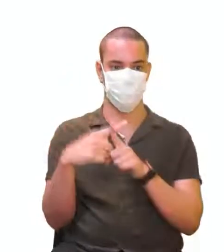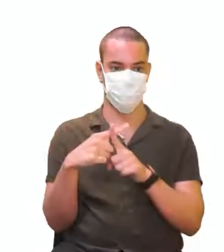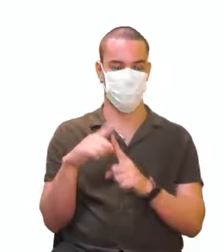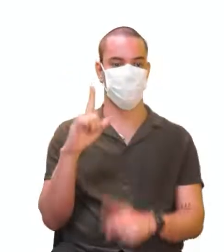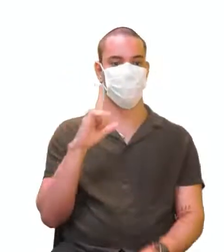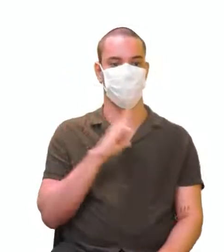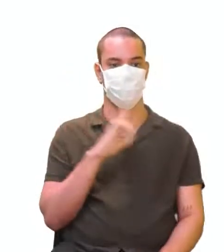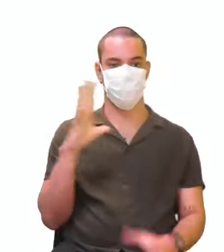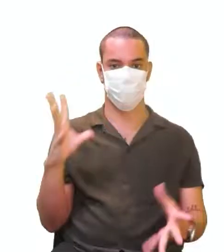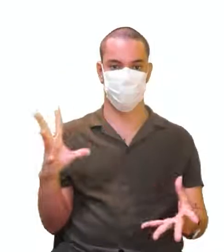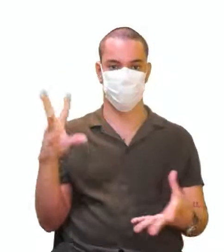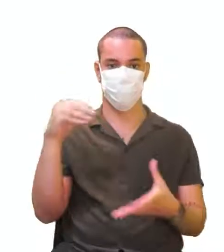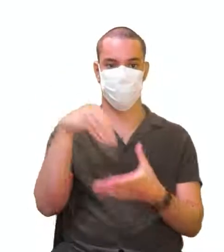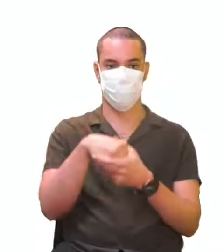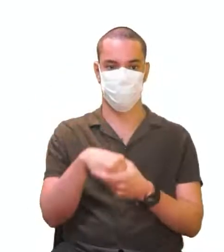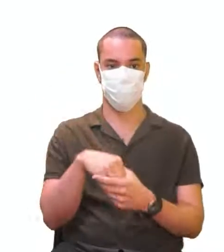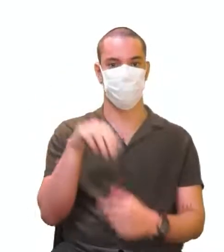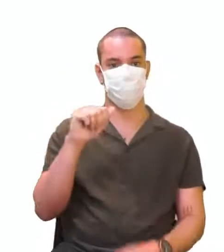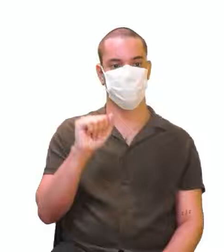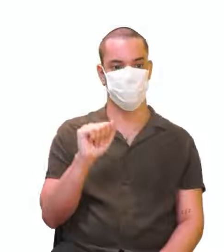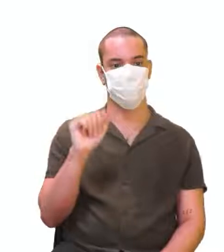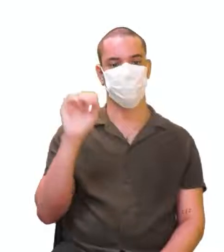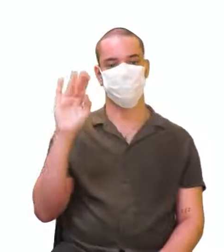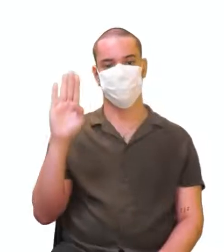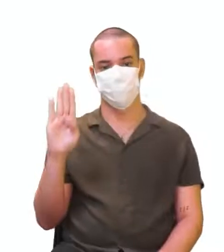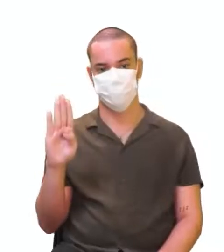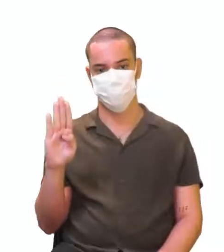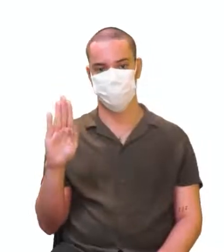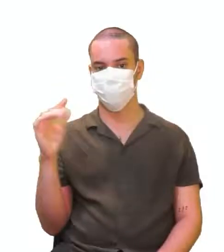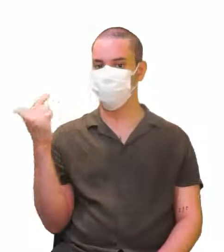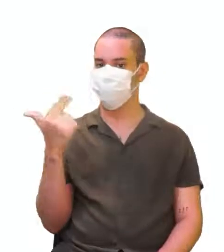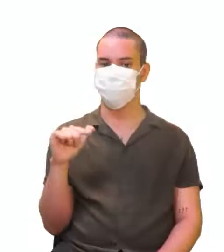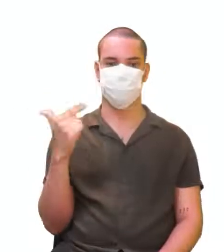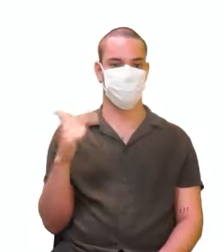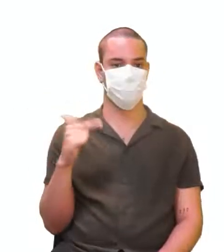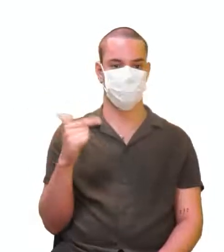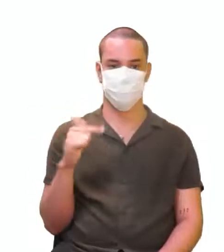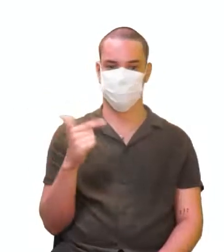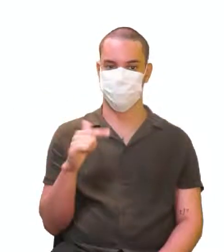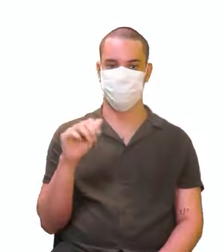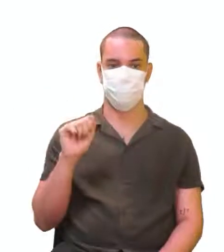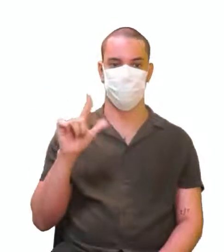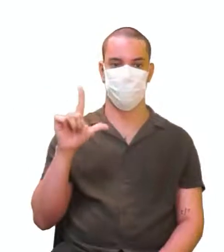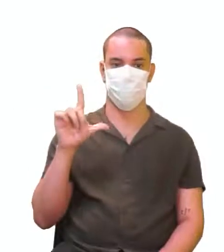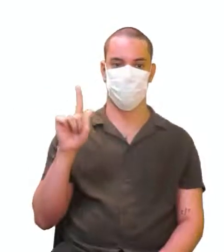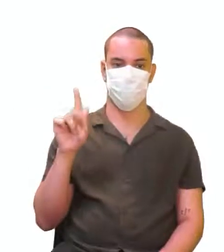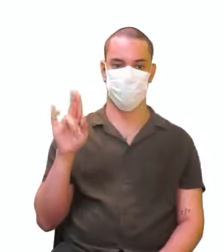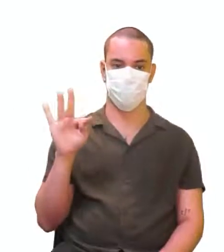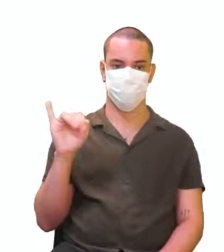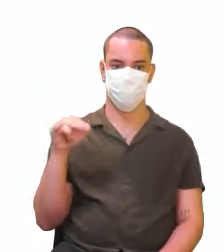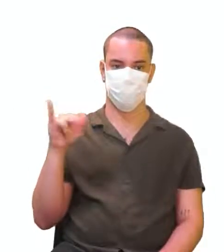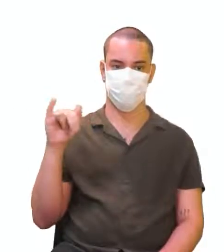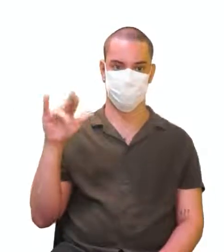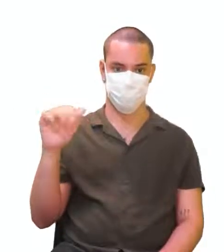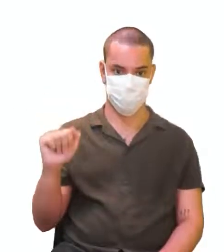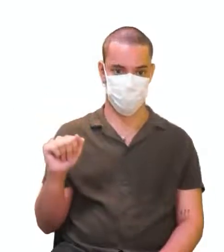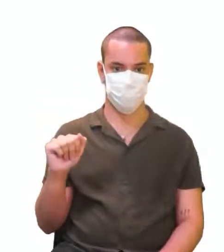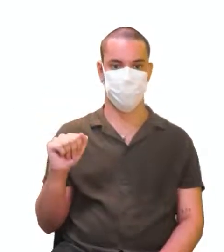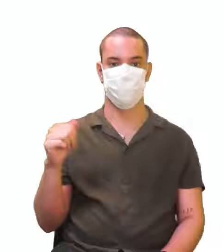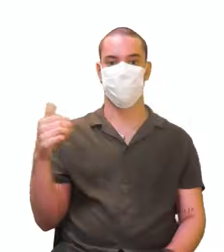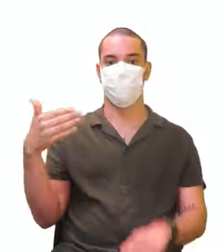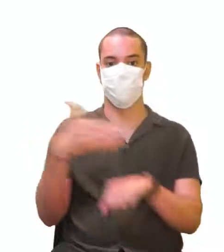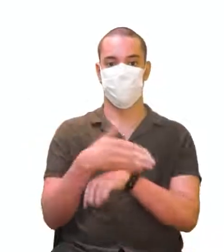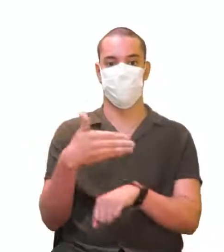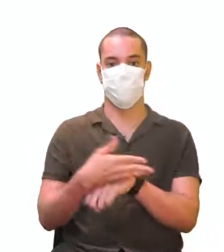tem aglutinogênios A e B, não vai ter aglutininas, que são os anticorpos, a frequência